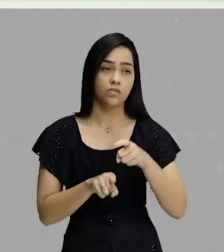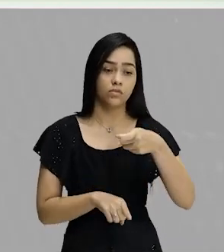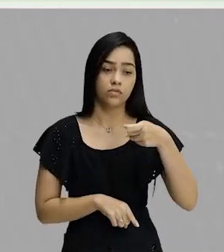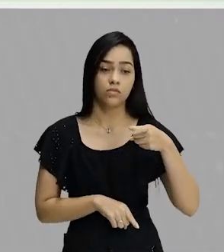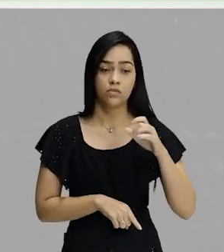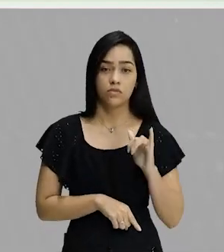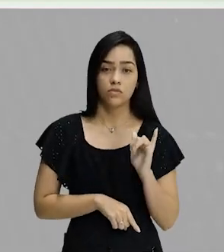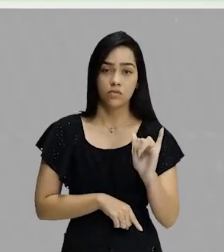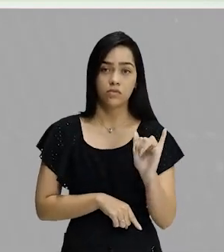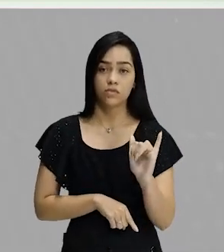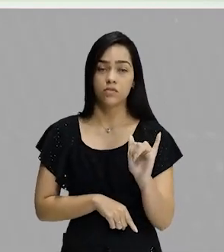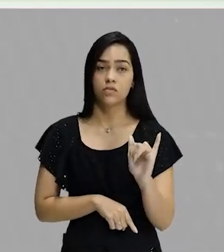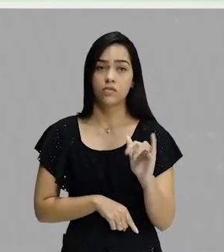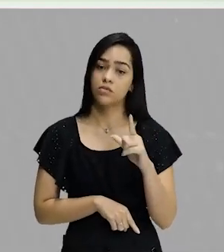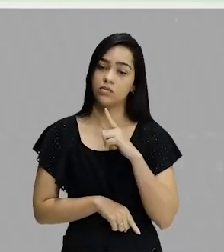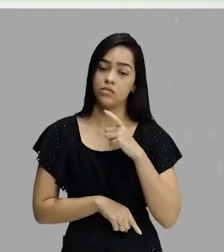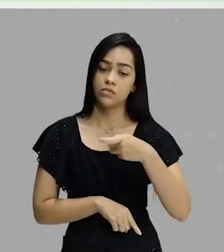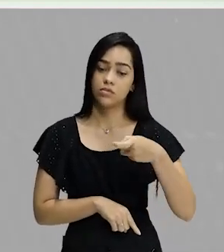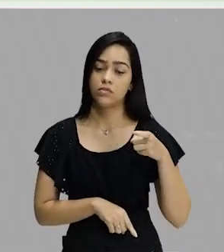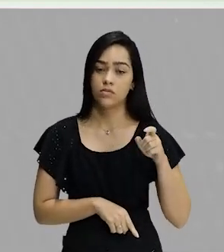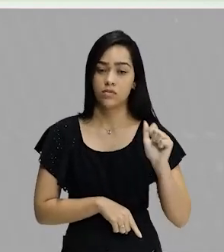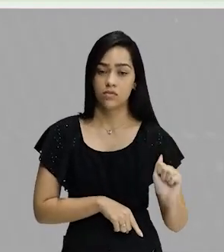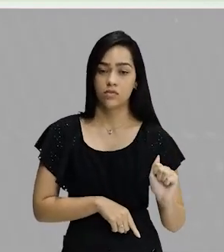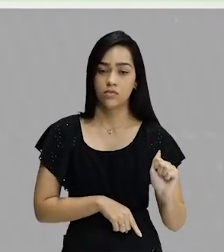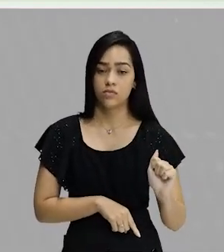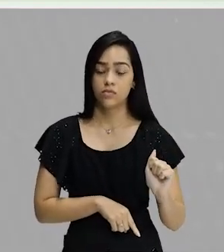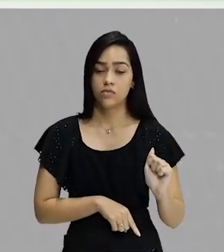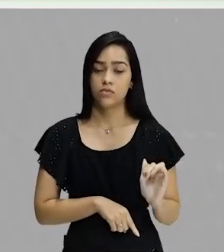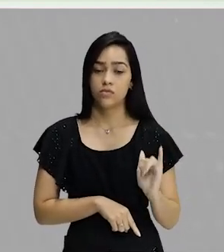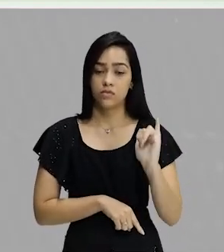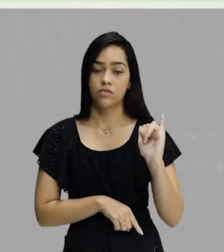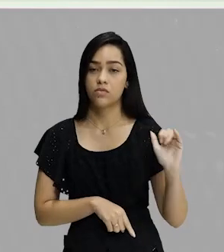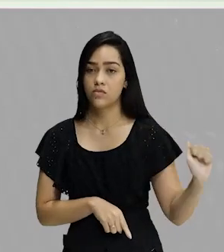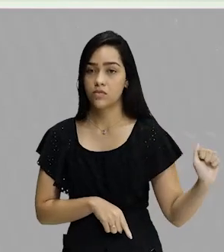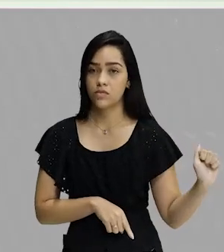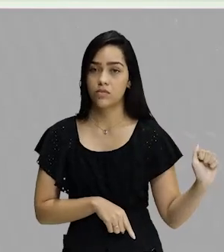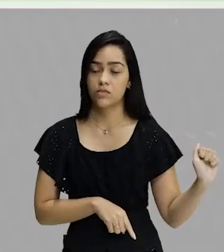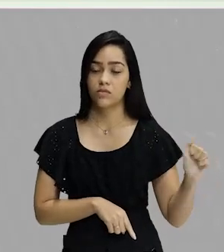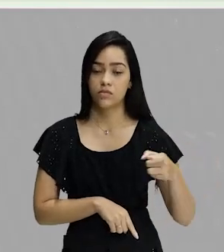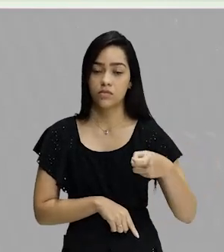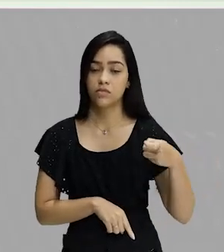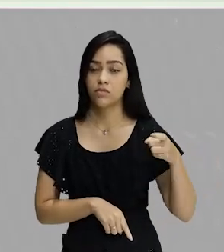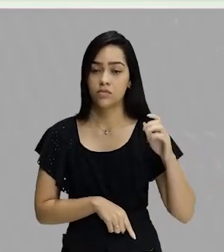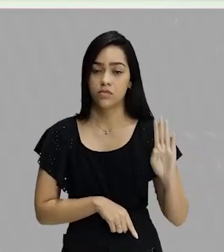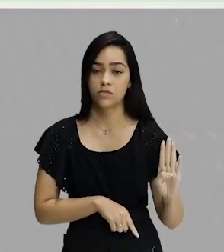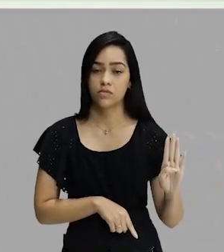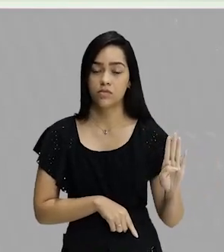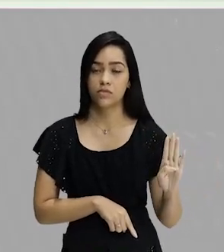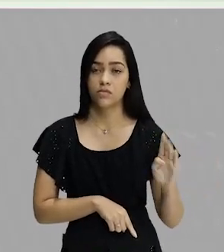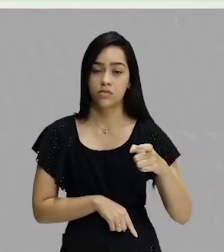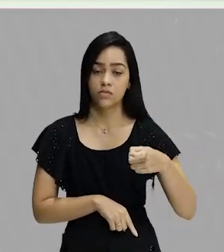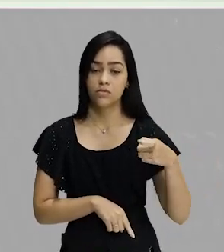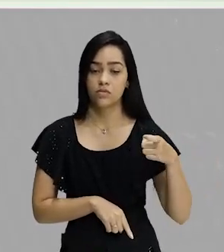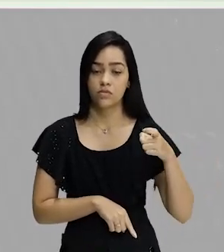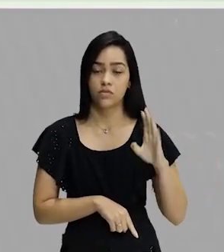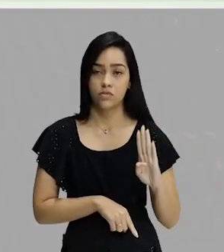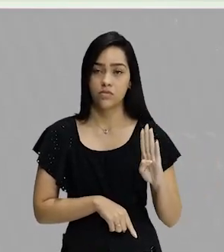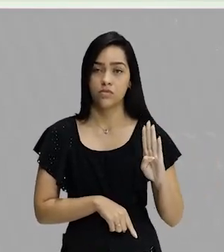y, xa, ya, xb,